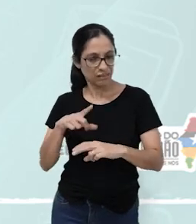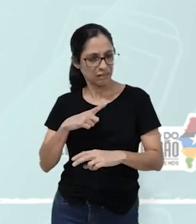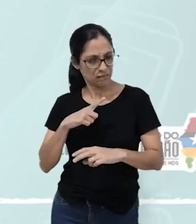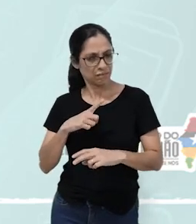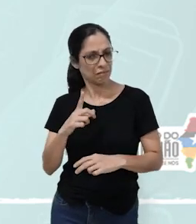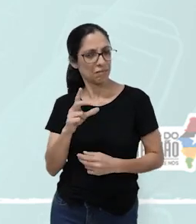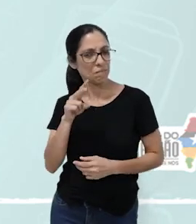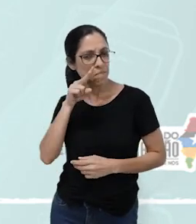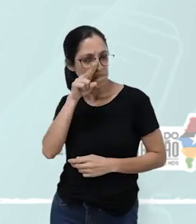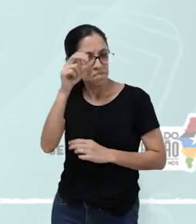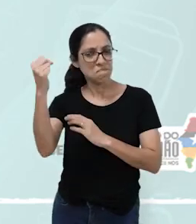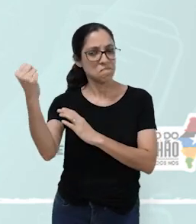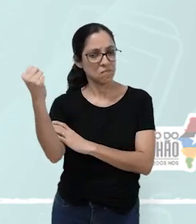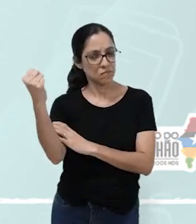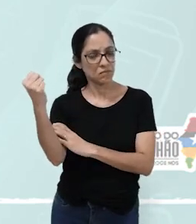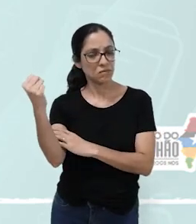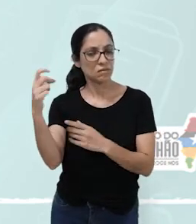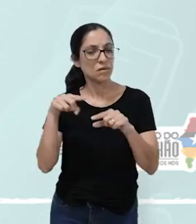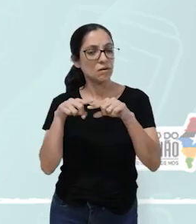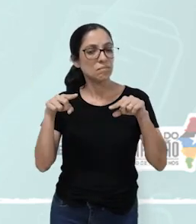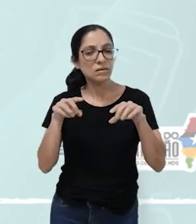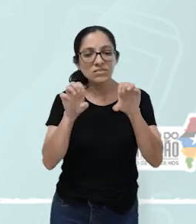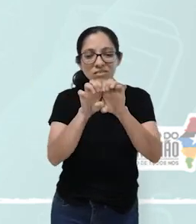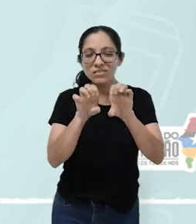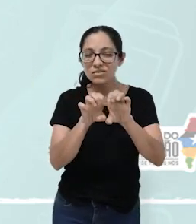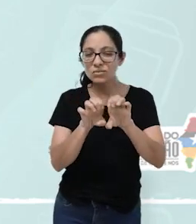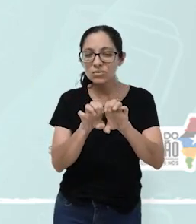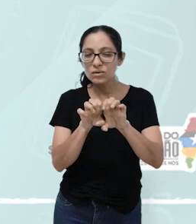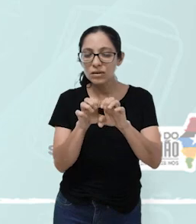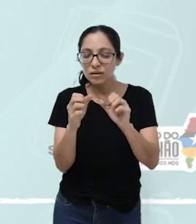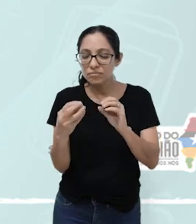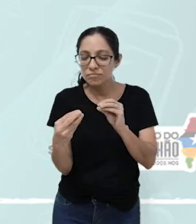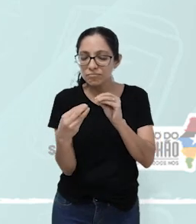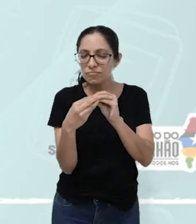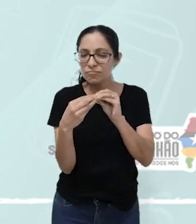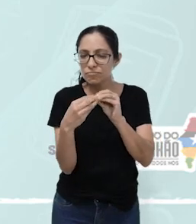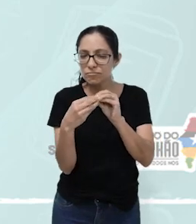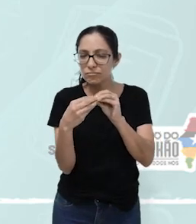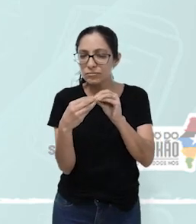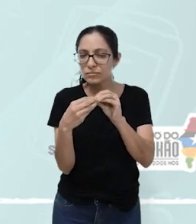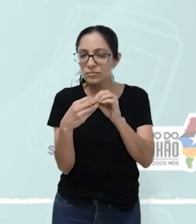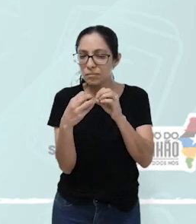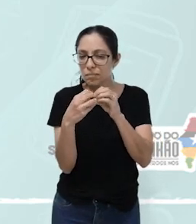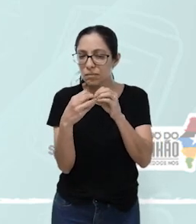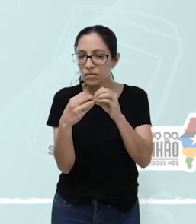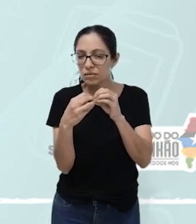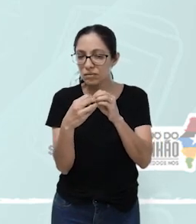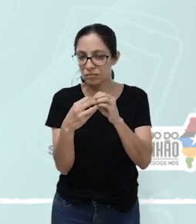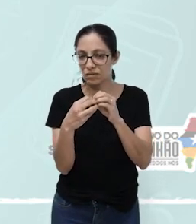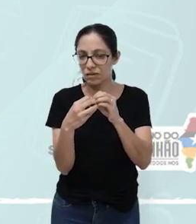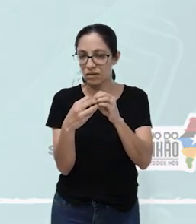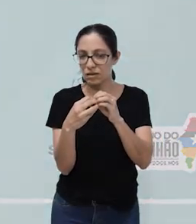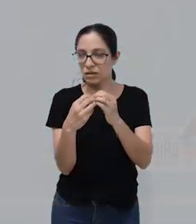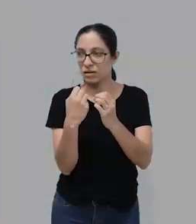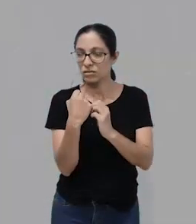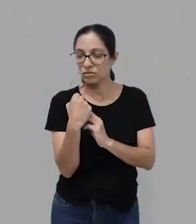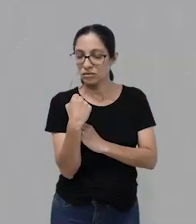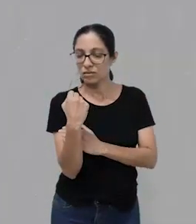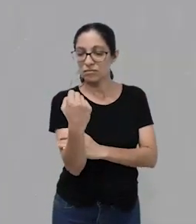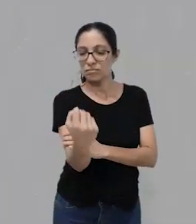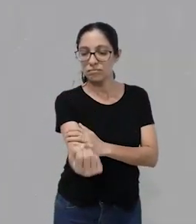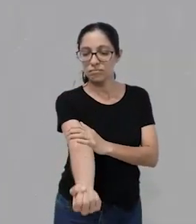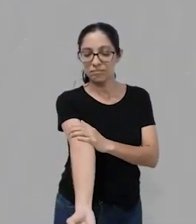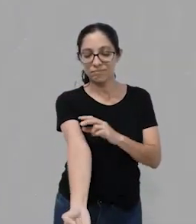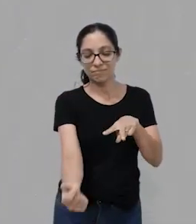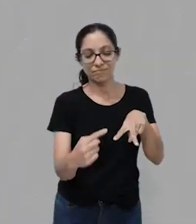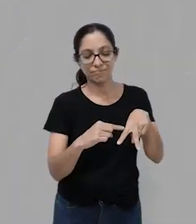força, mas aqui, ó, quando essa estrutura não tá bem próxima dele aqui, que ele não faz essa extensão da perna,